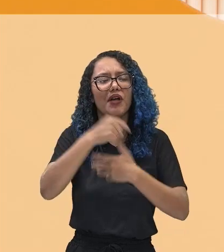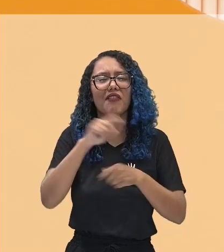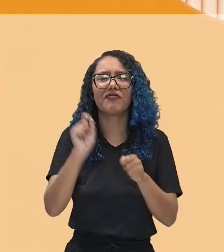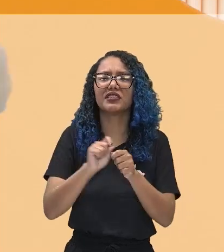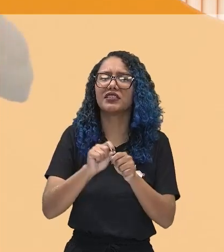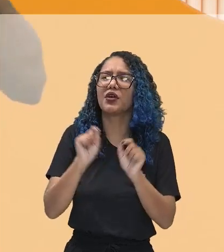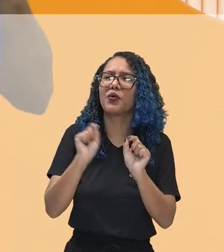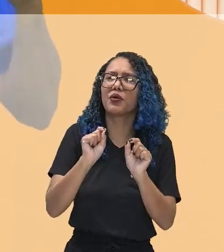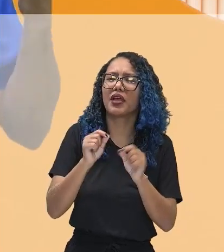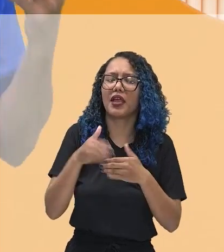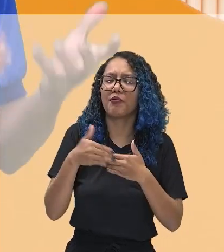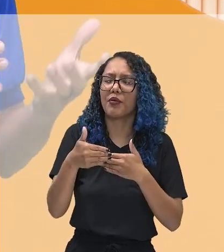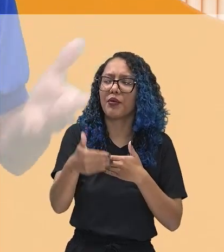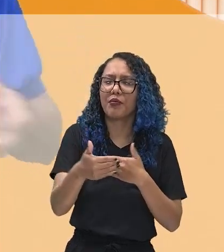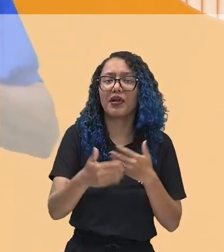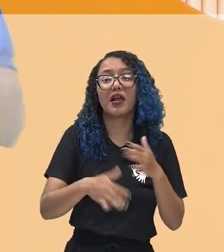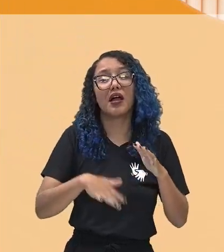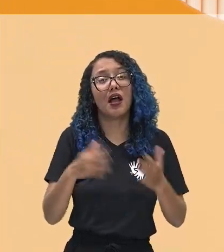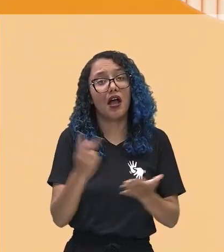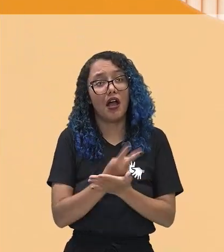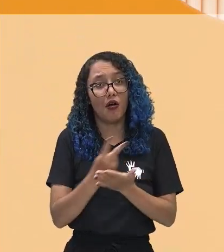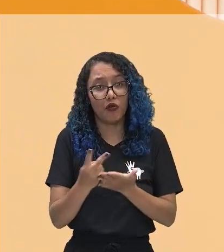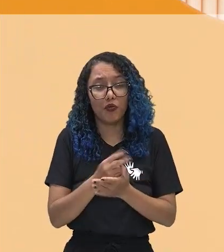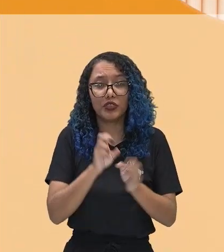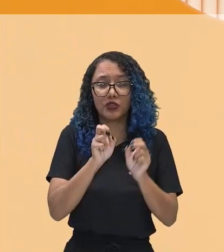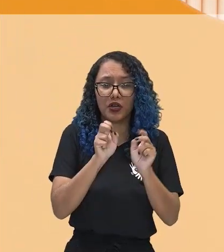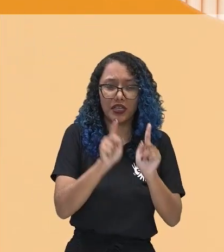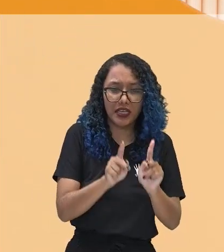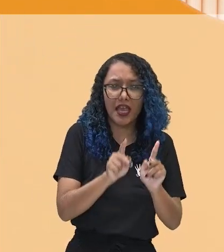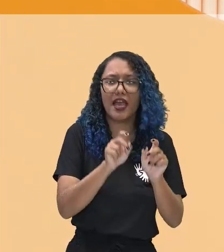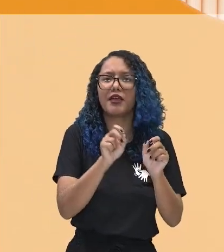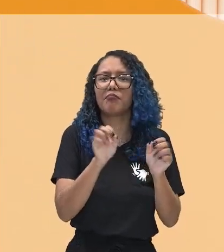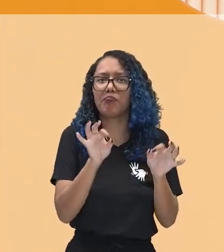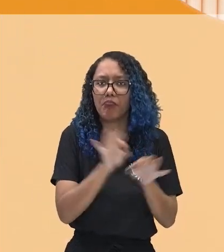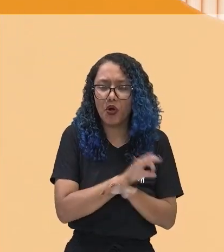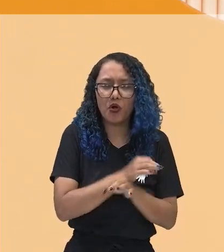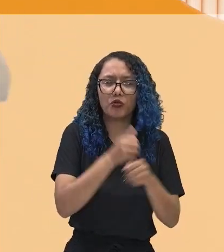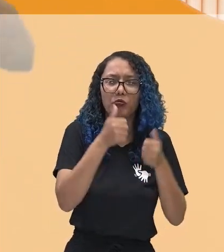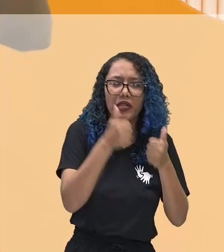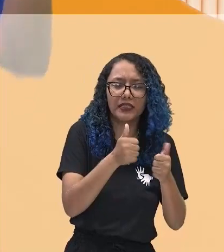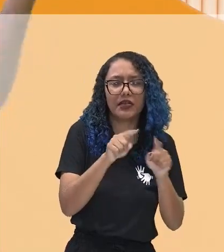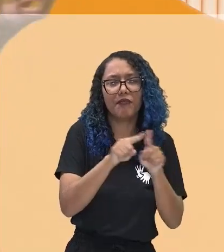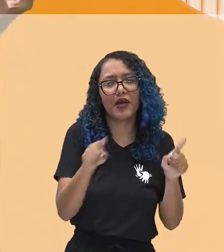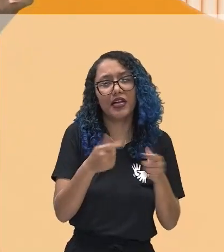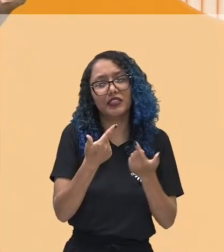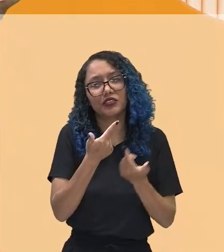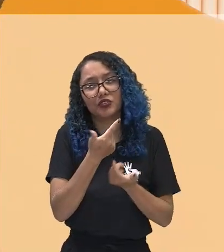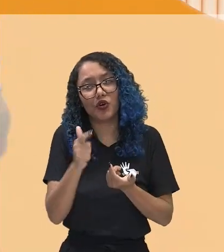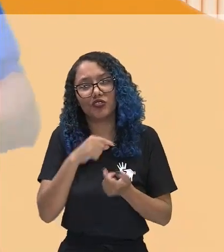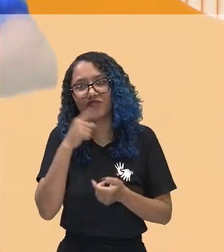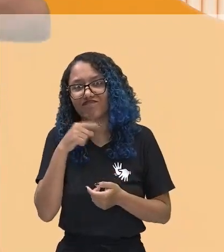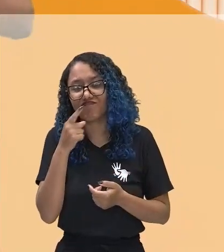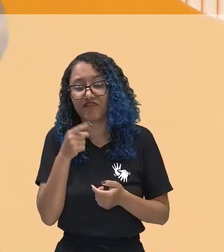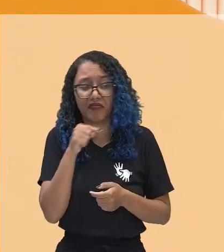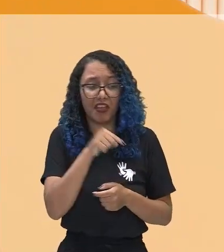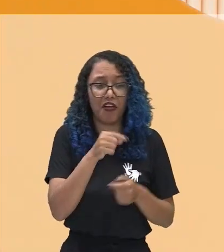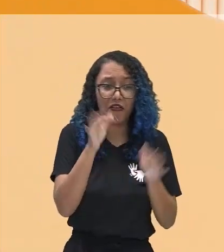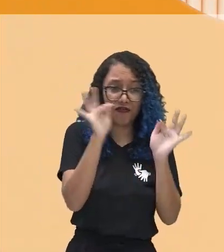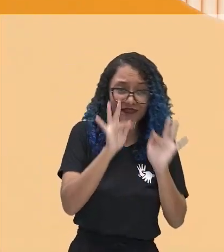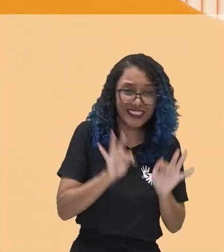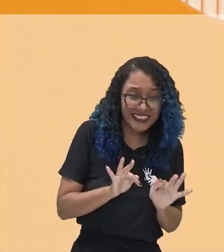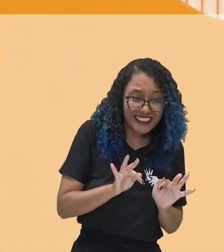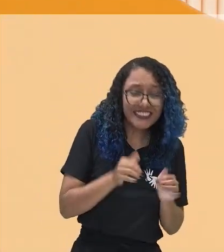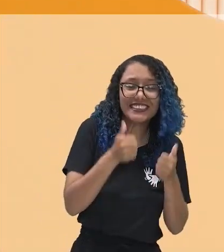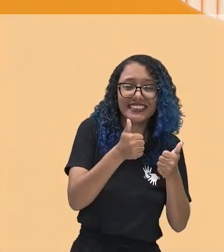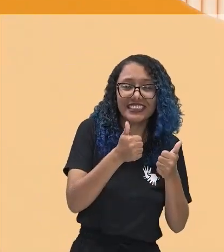dia. Vai ter coisas que vão dar certo, vai ter coisas que não vão dar certo. Né? Eu vou ficar feliz com o que vai dar certo, eu vou ficar